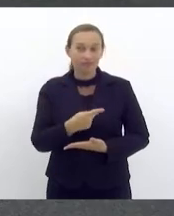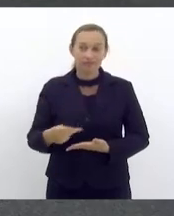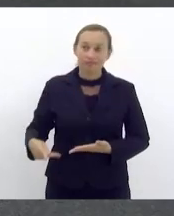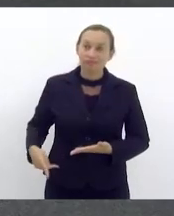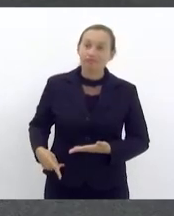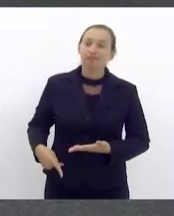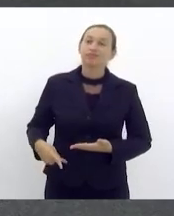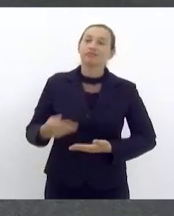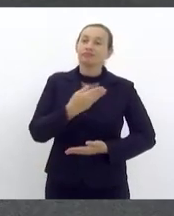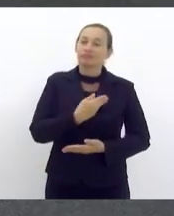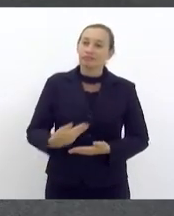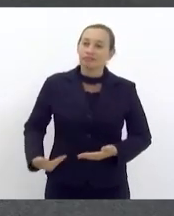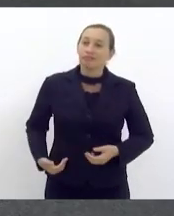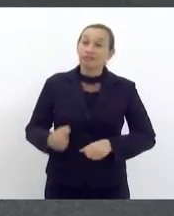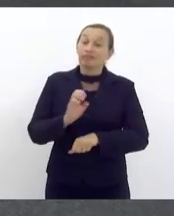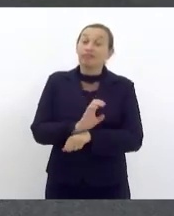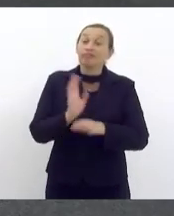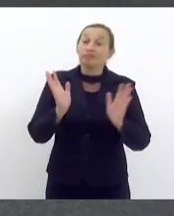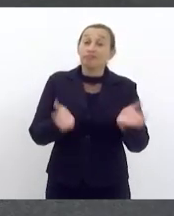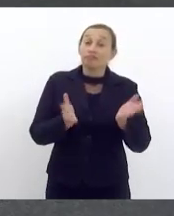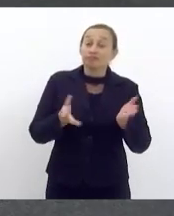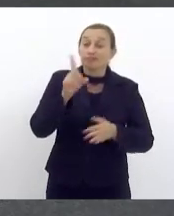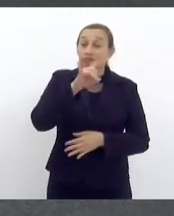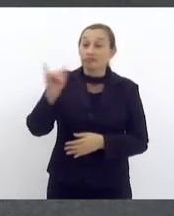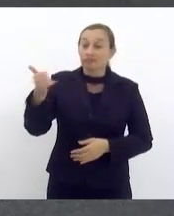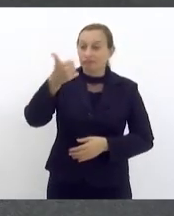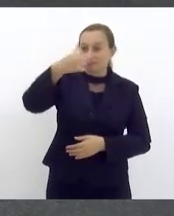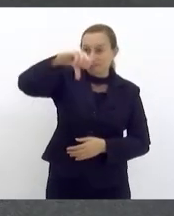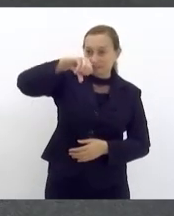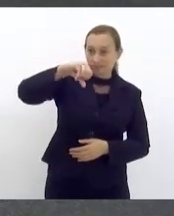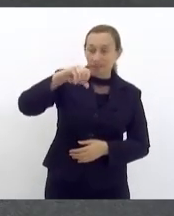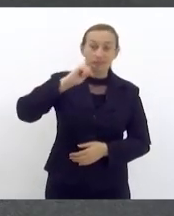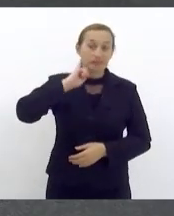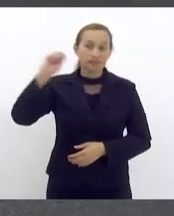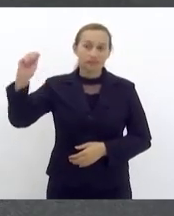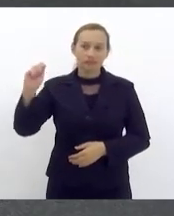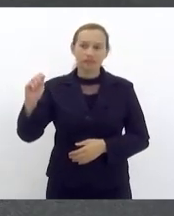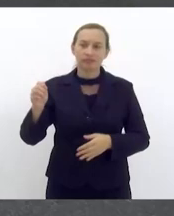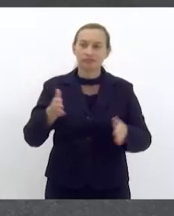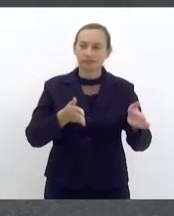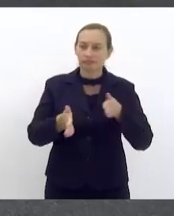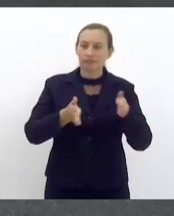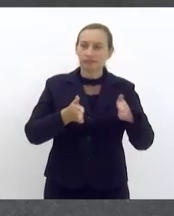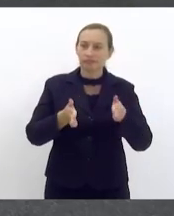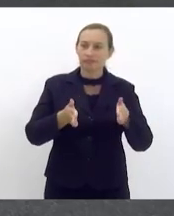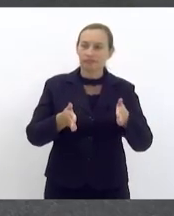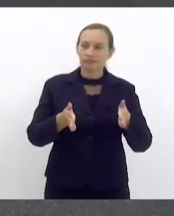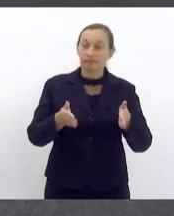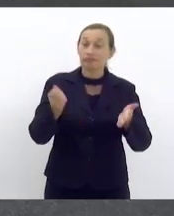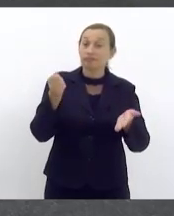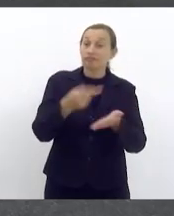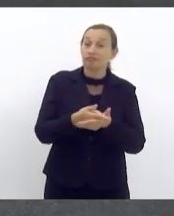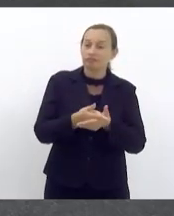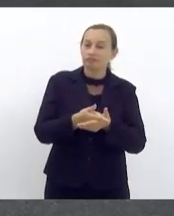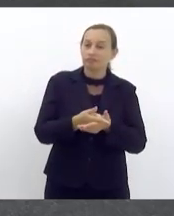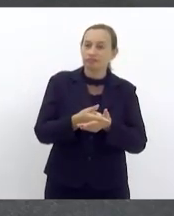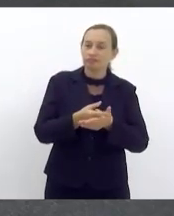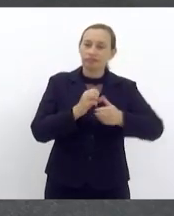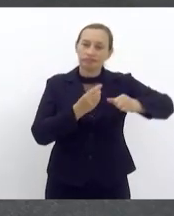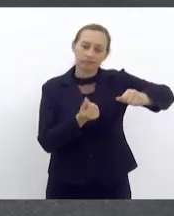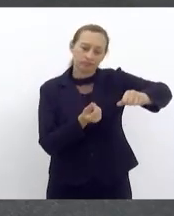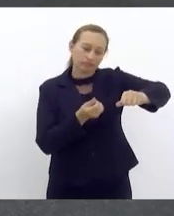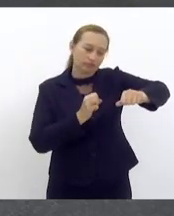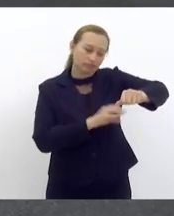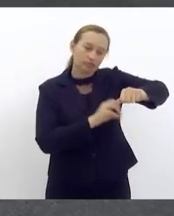ao governo do estado hoje é o dia 19 de Abril foi o prazo dado pelo governo do estado para o pagamento do supera RJ